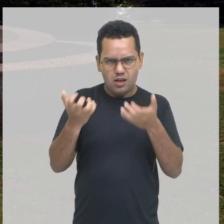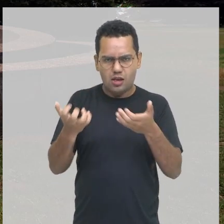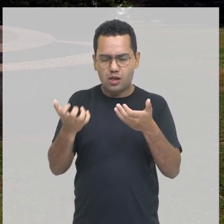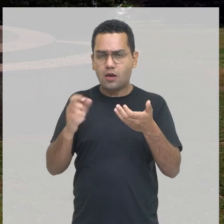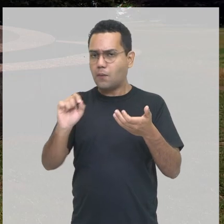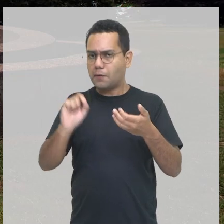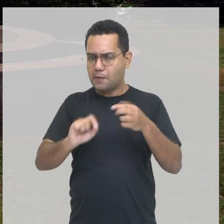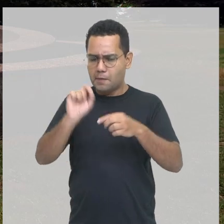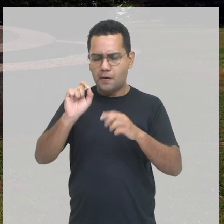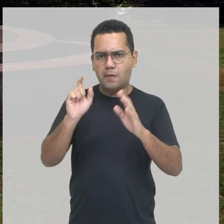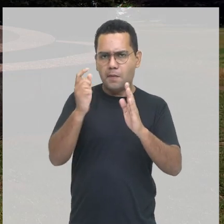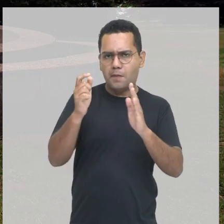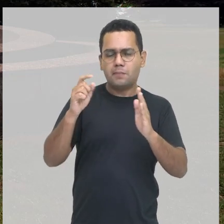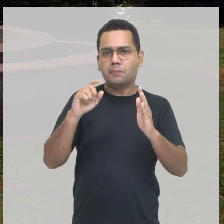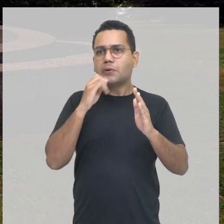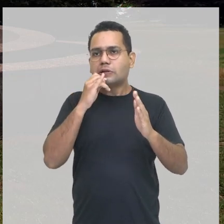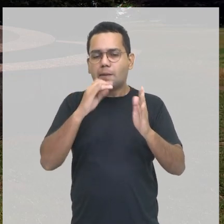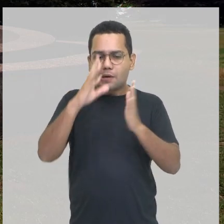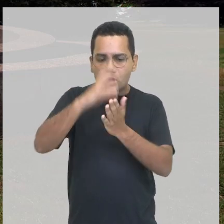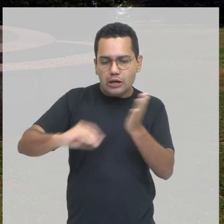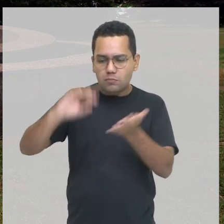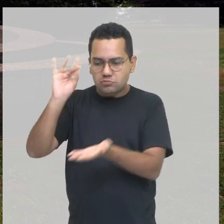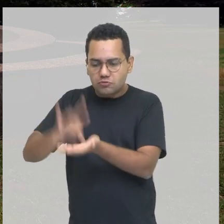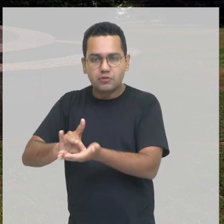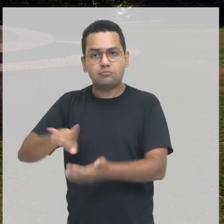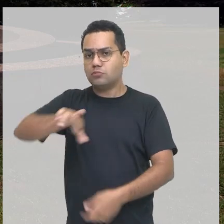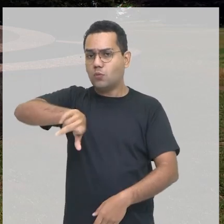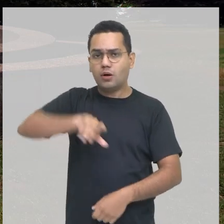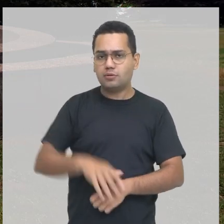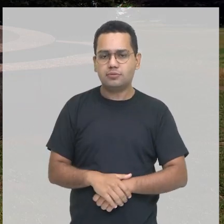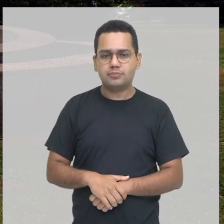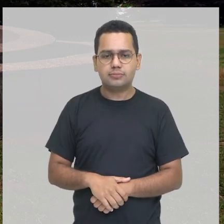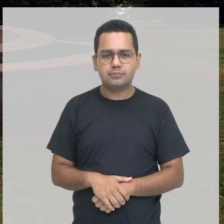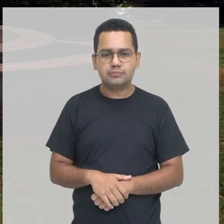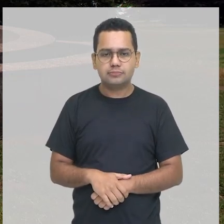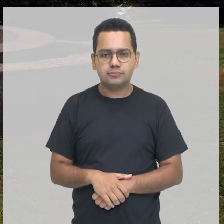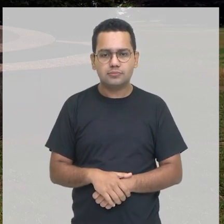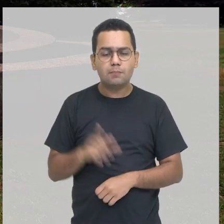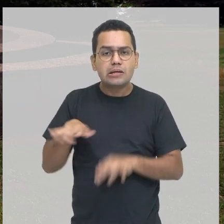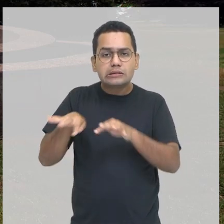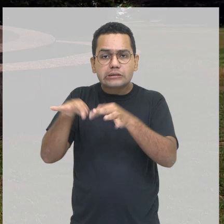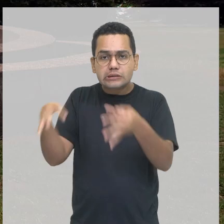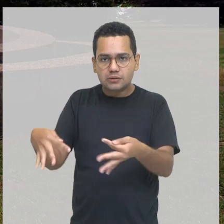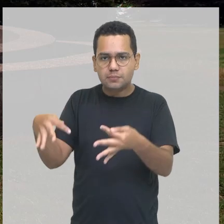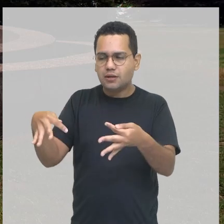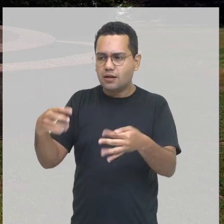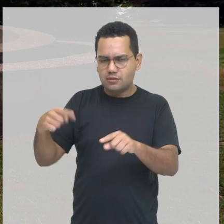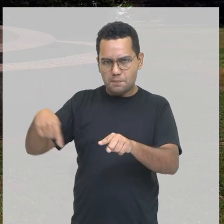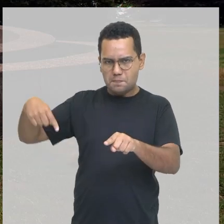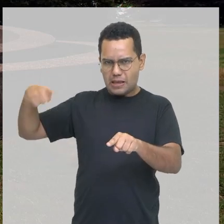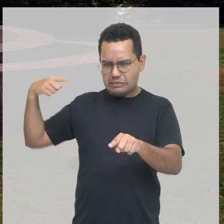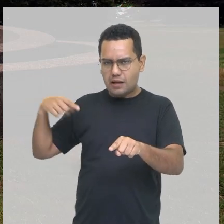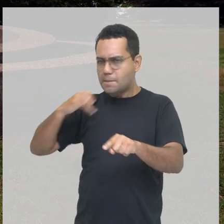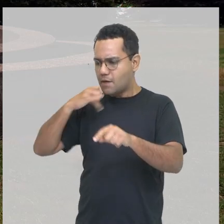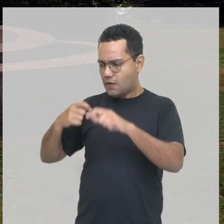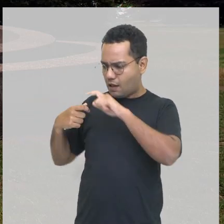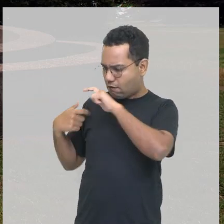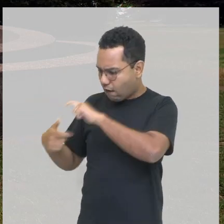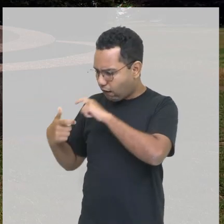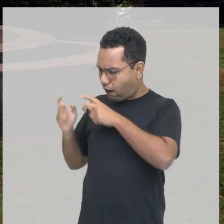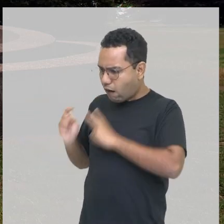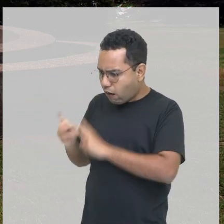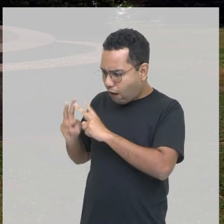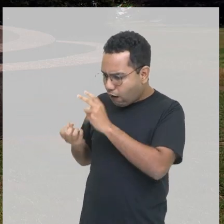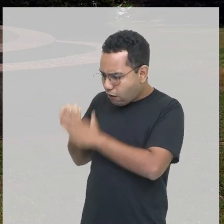fazendo algo bem simples, ou seja, ele contrapõe-se toda a arte tradicional ao